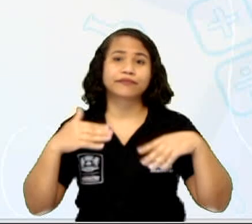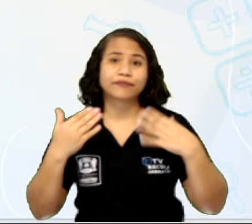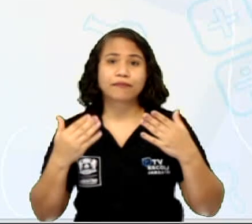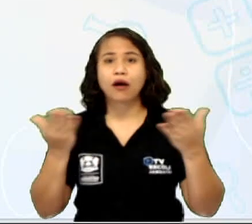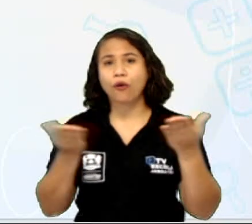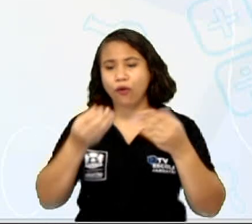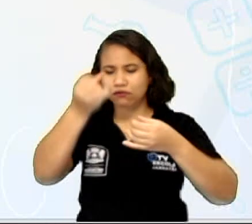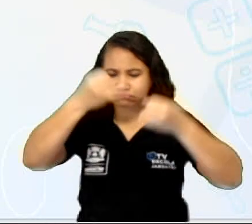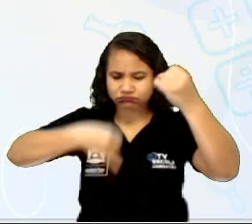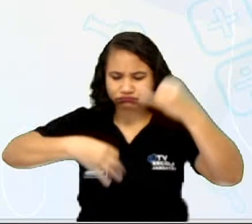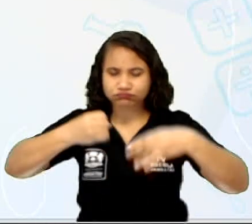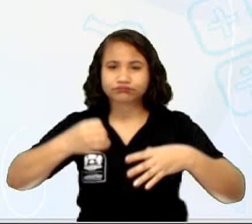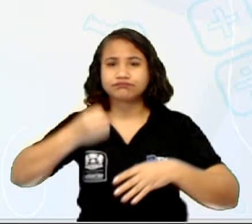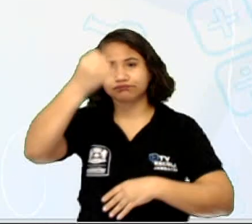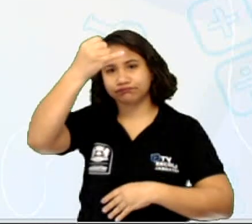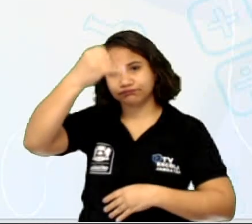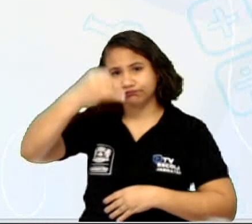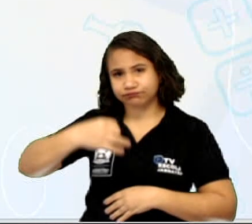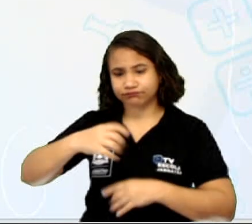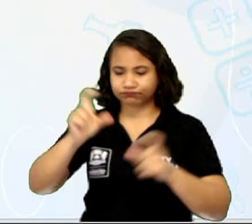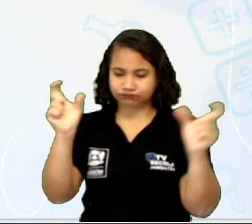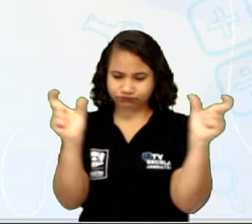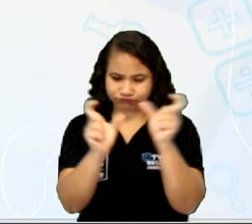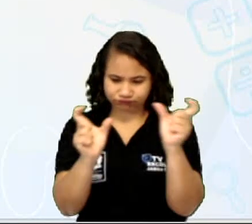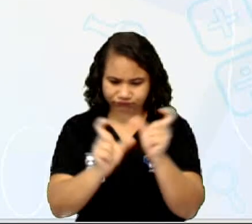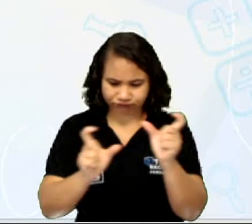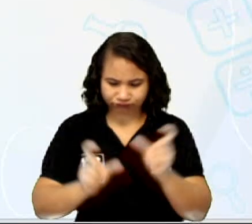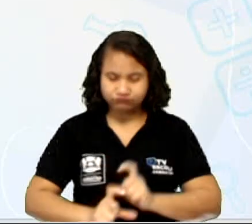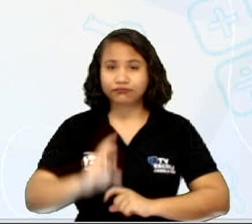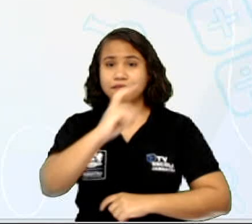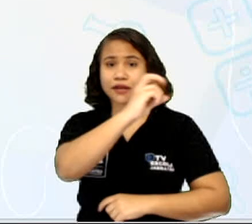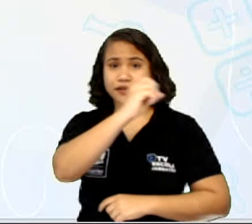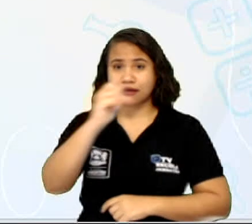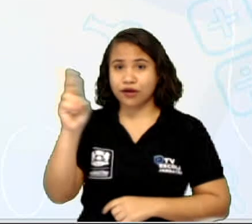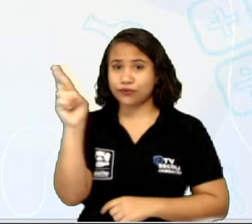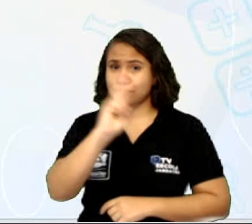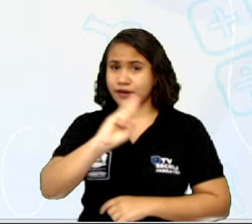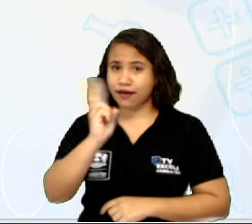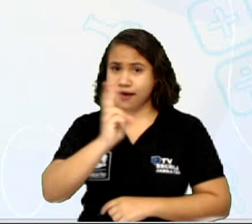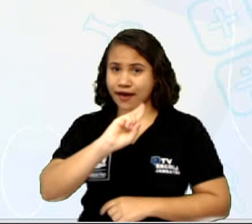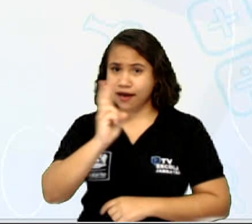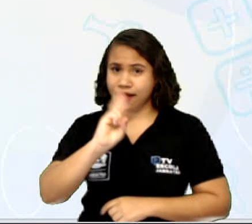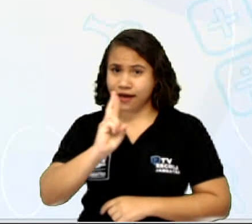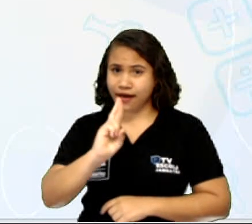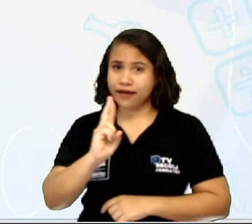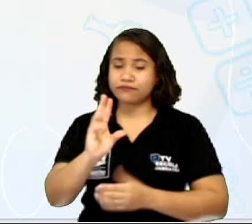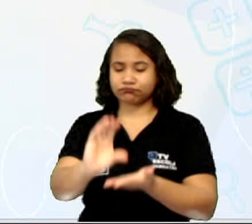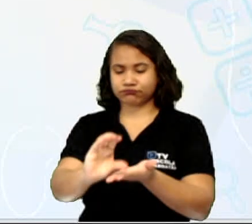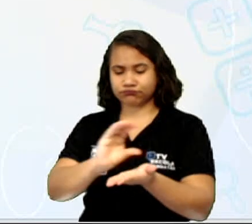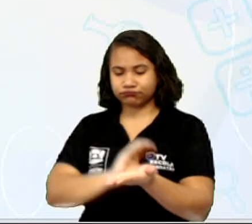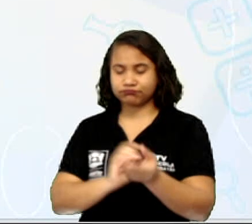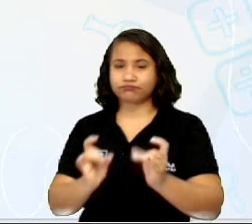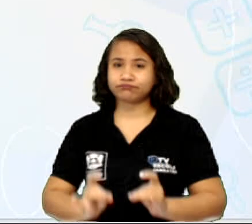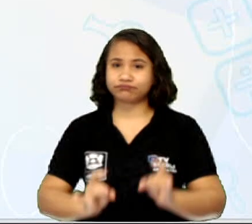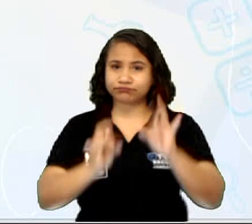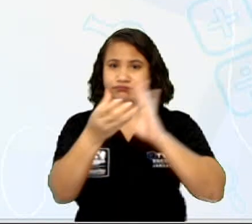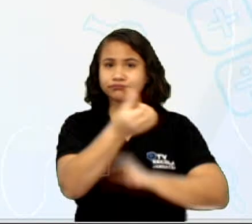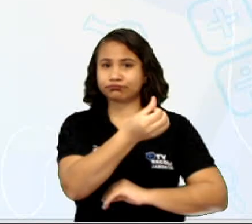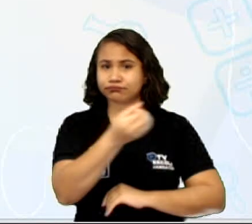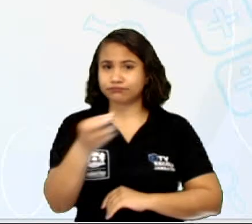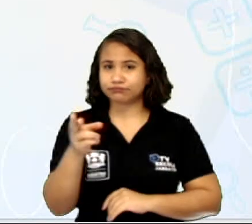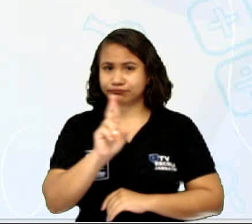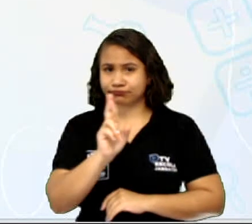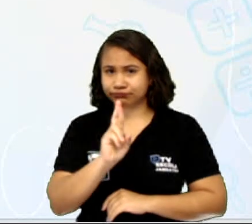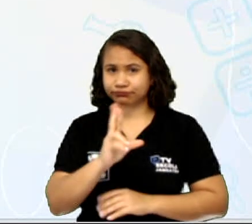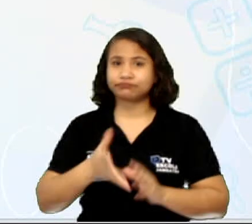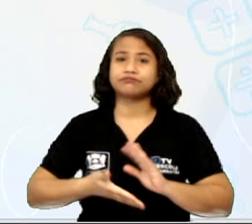arrumar o programa diz que ela recebeu quente reais pela vida de 600 peças e ela ele pergunta